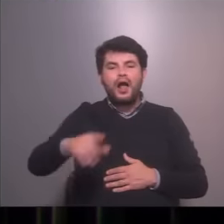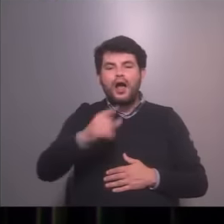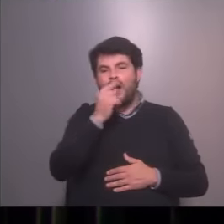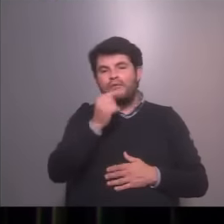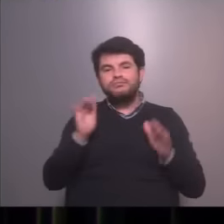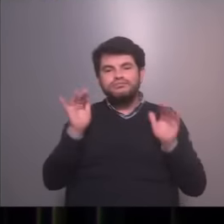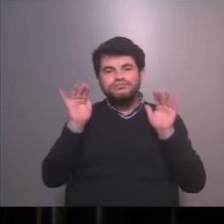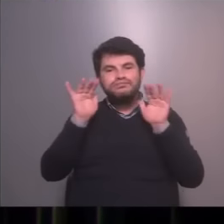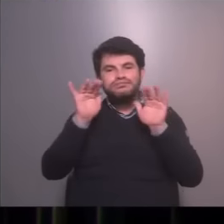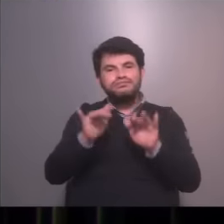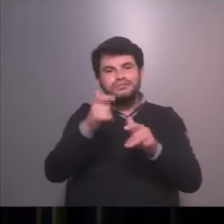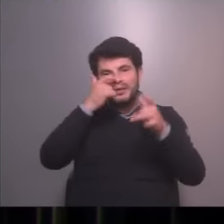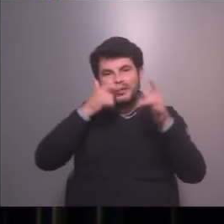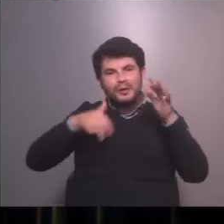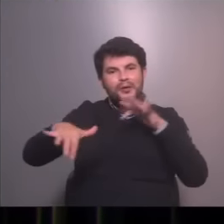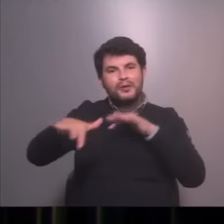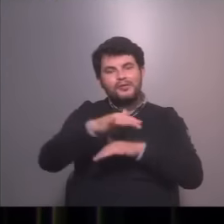futuro.